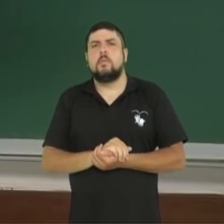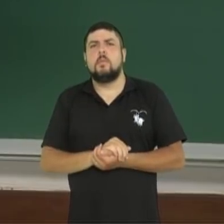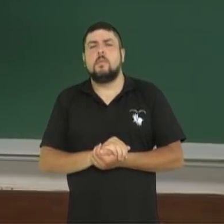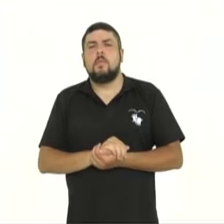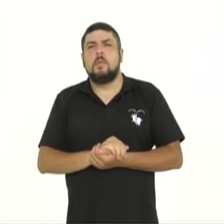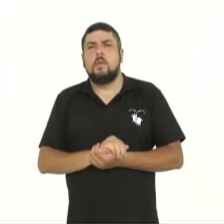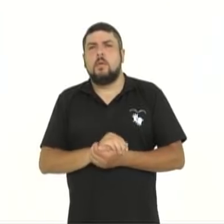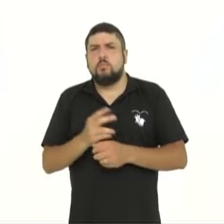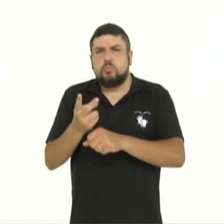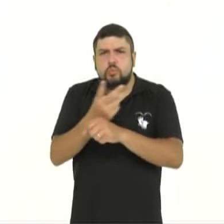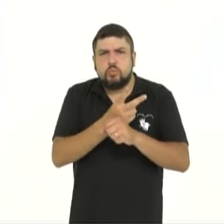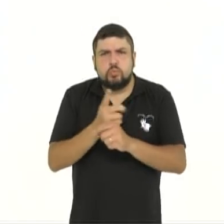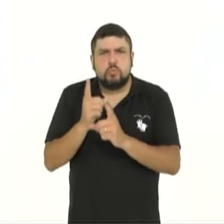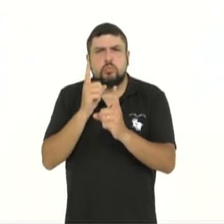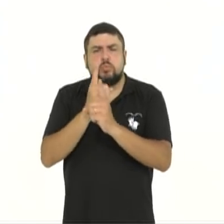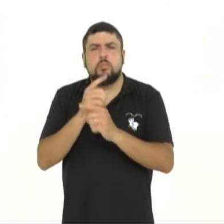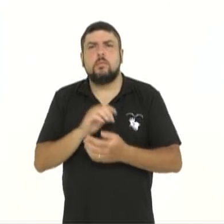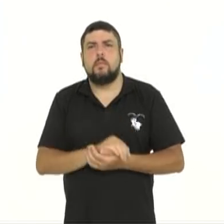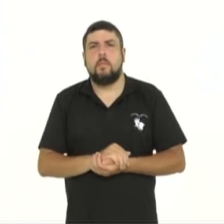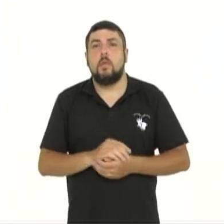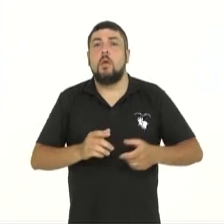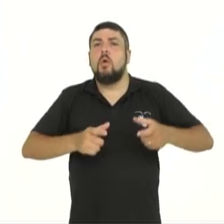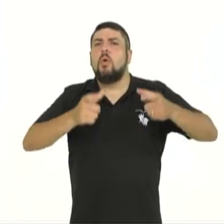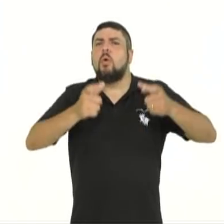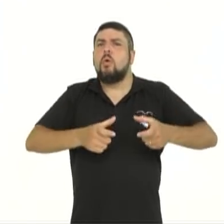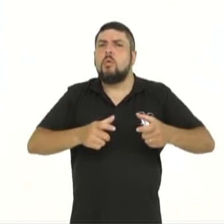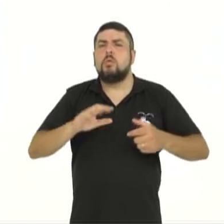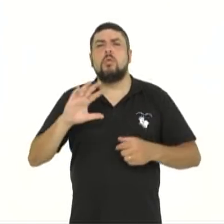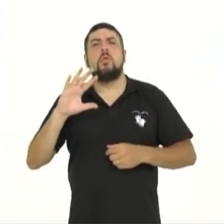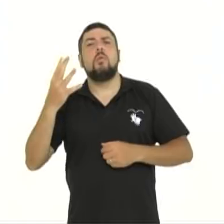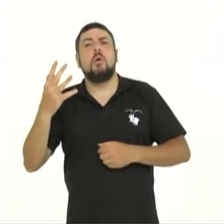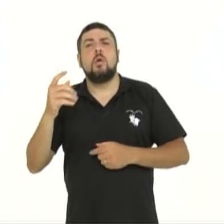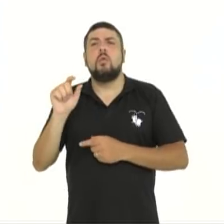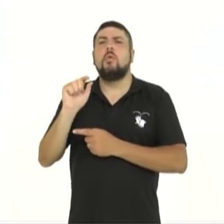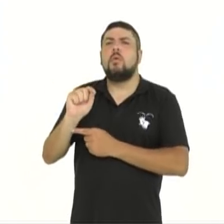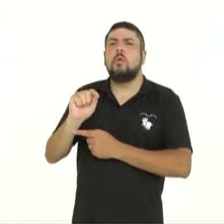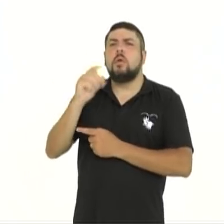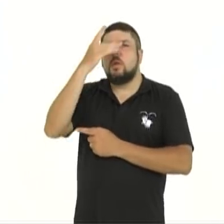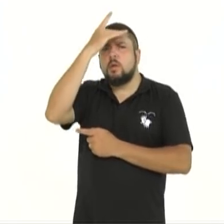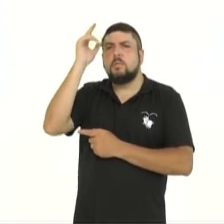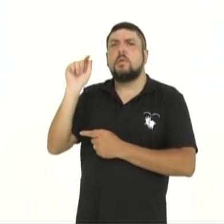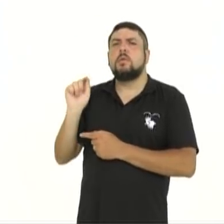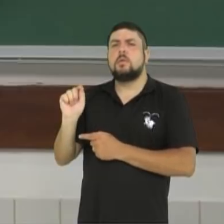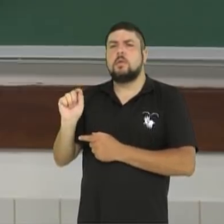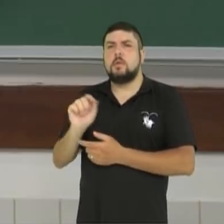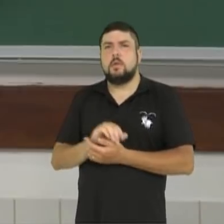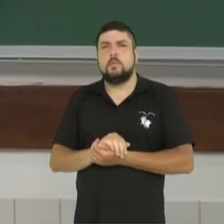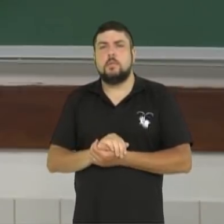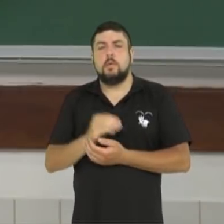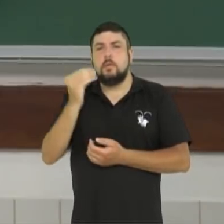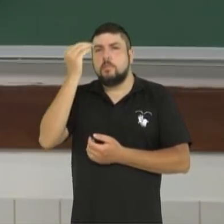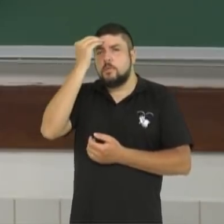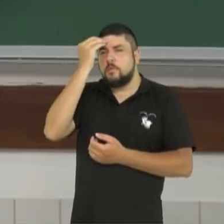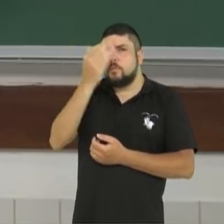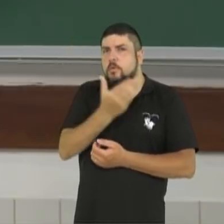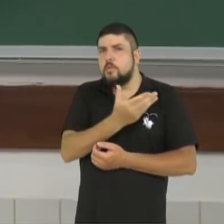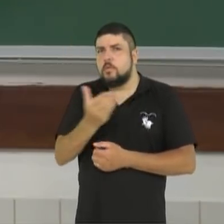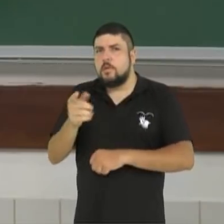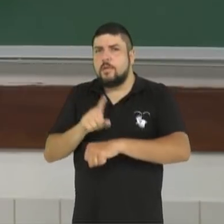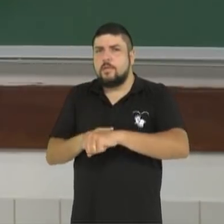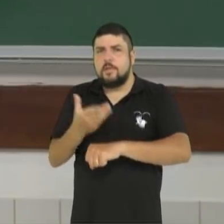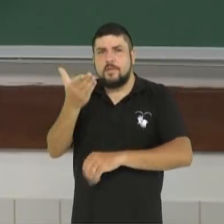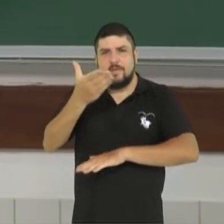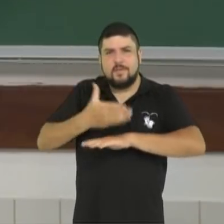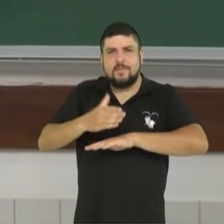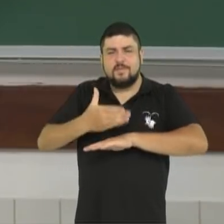seguir. Onde aconteceram, quando, o que e quem. E agora, como está a memória de vocês? Um tempinho para